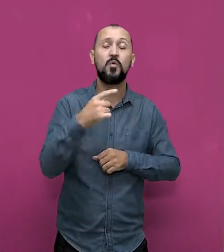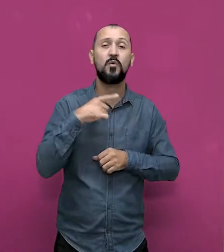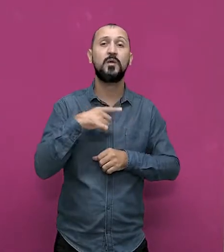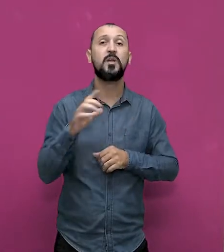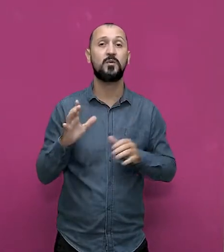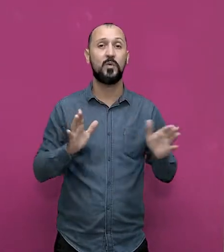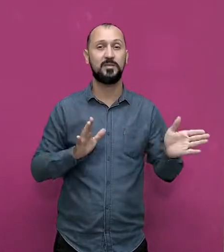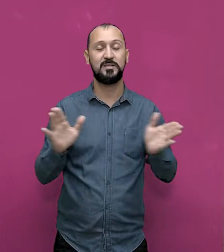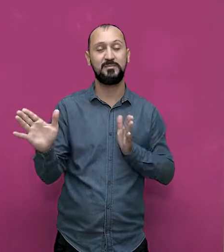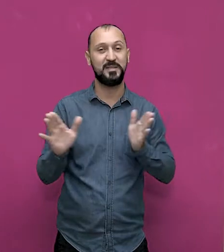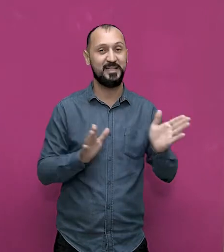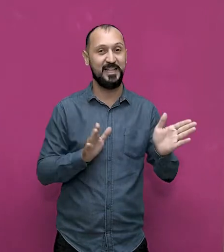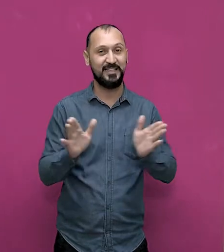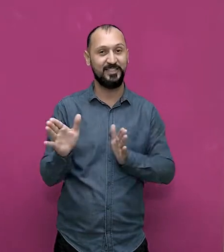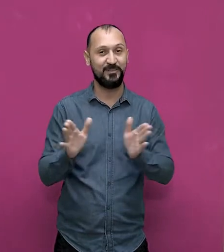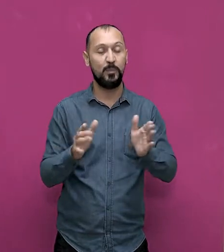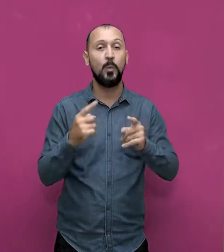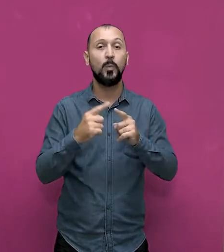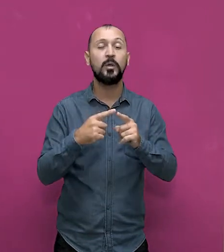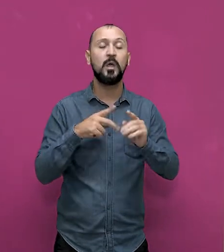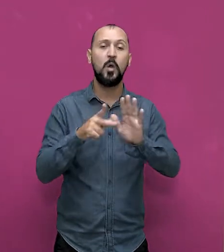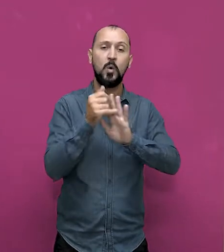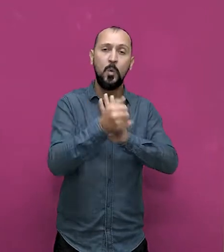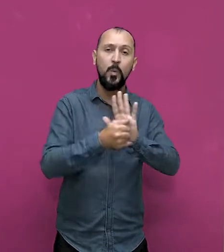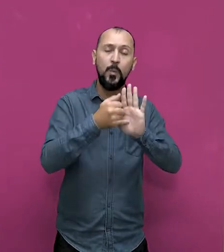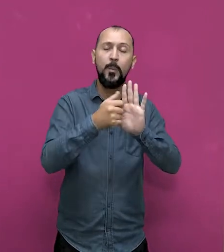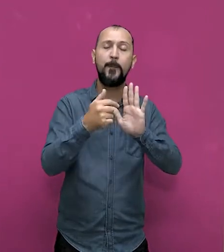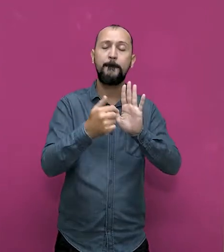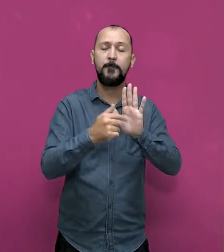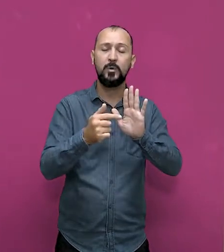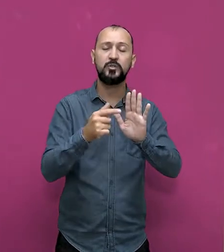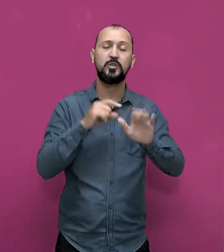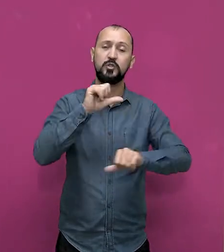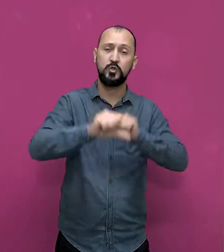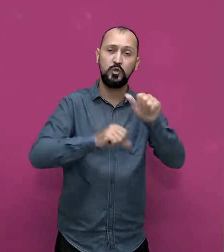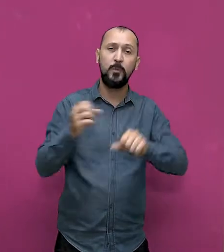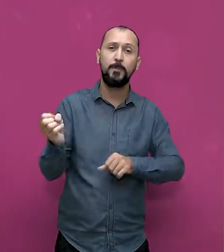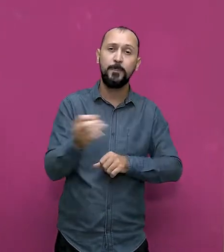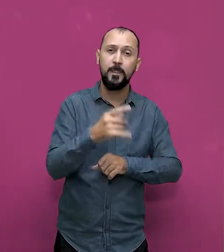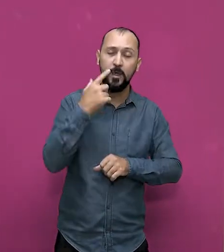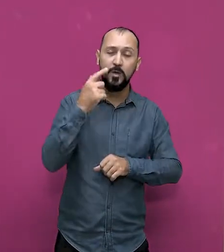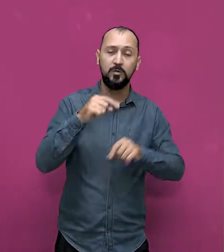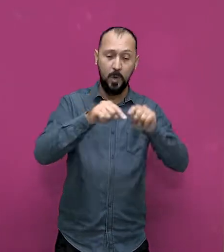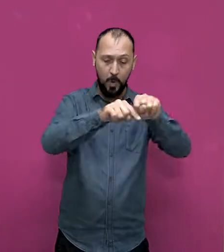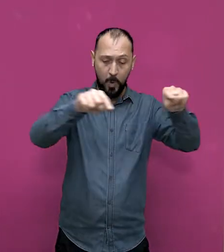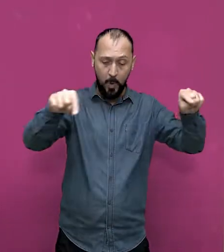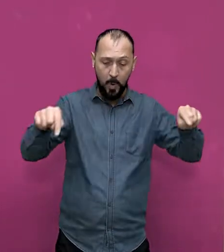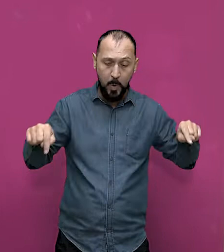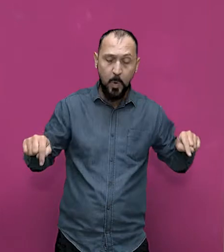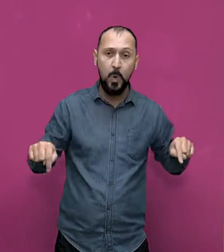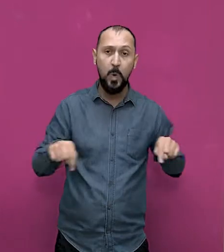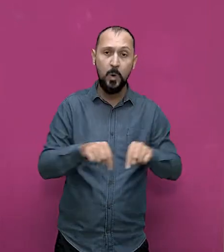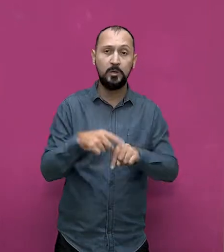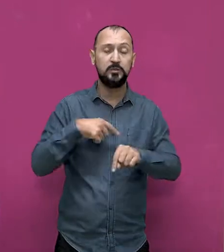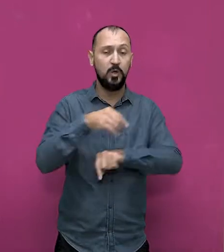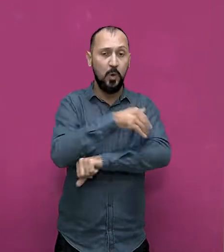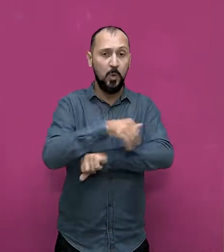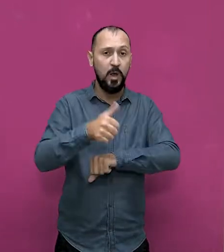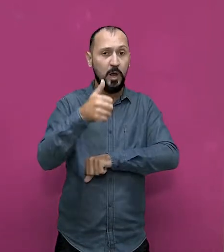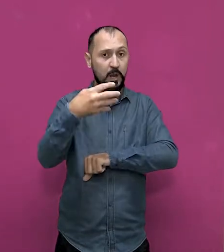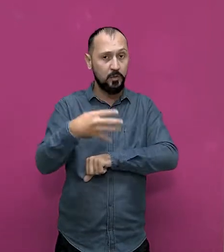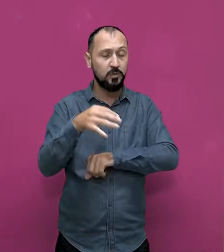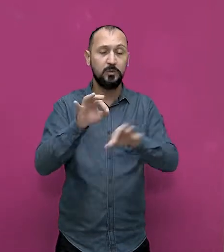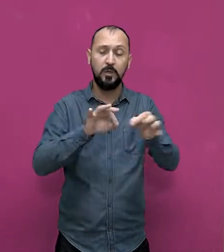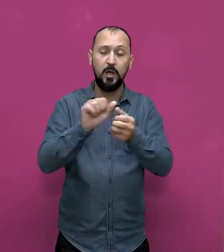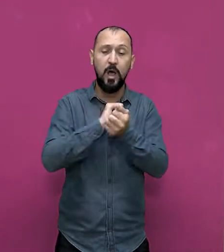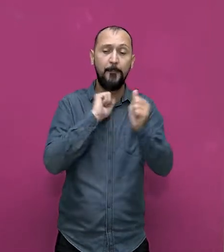e com acessibilidade. Porque hoje todo o programa de revitalização dessa área, que envolve um quadrilátero grande ali, além da 14